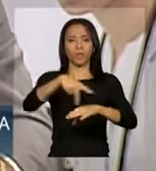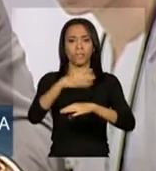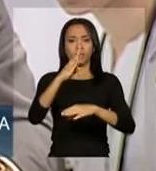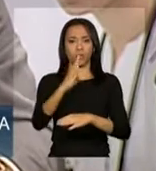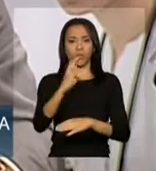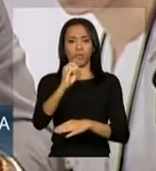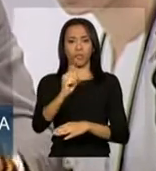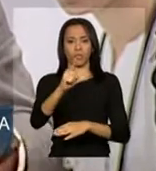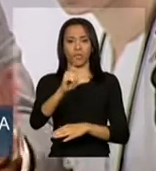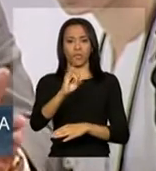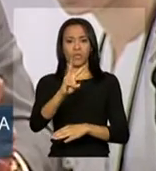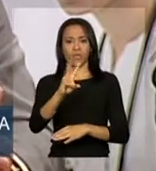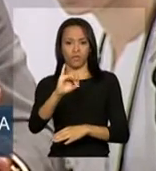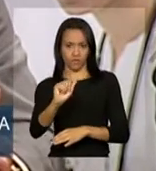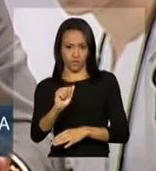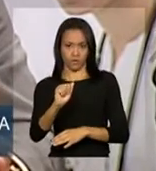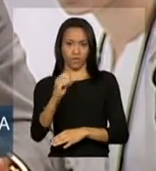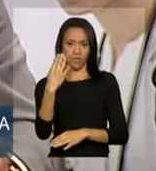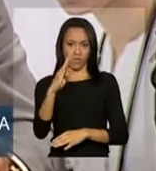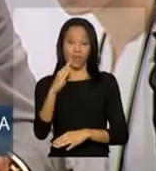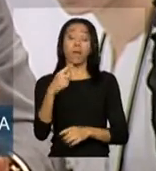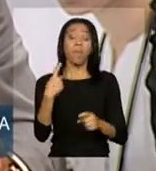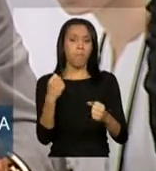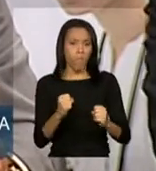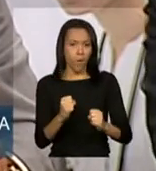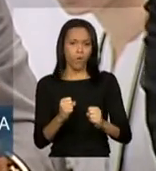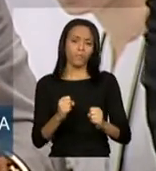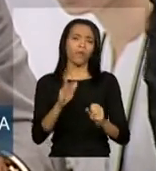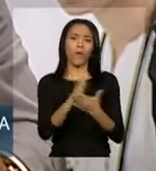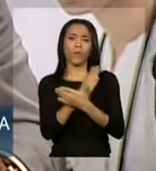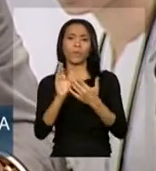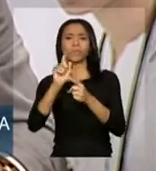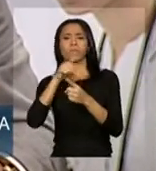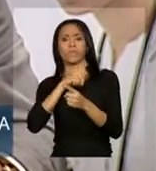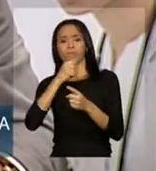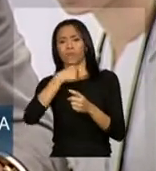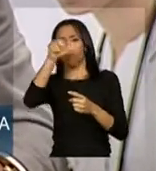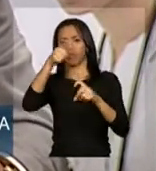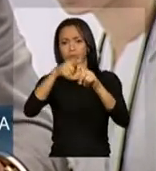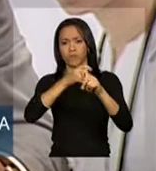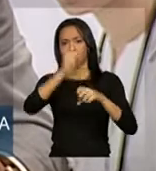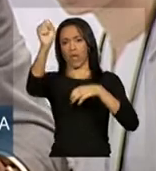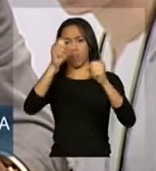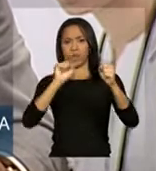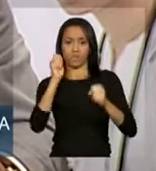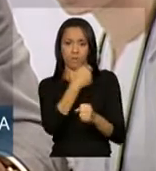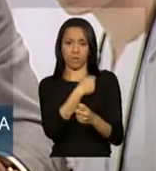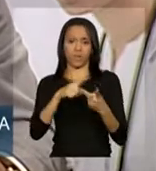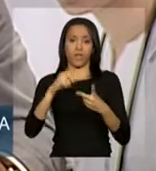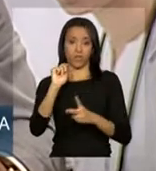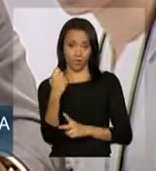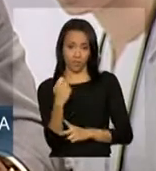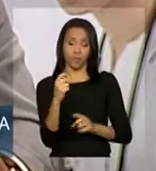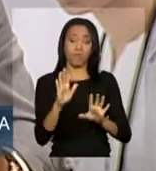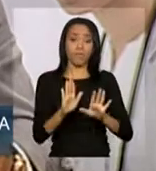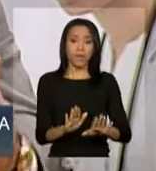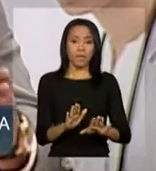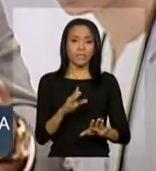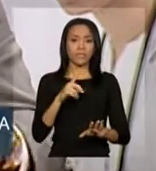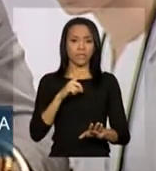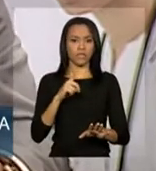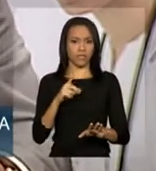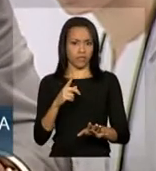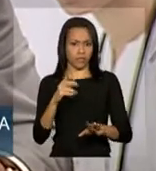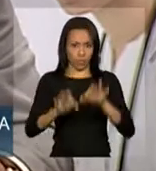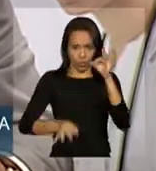é é correto eles podem ter exero profissional em outros países alguns T na Espanha na Argentina mas no caso das liminares que que